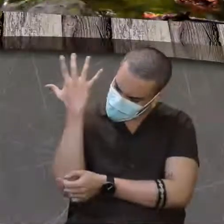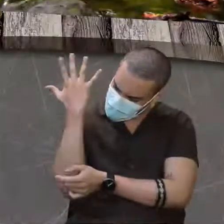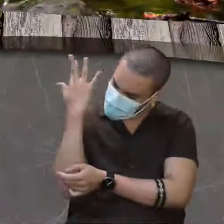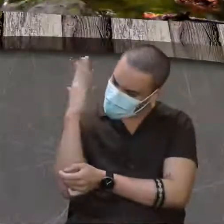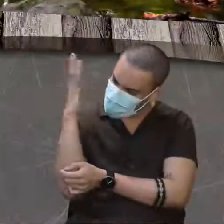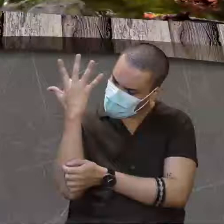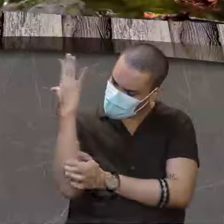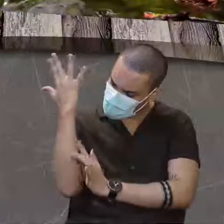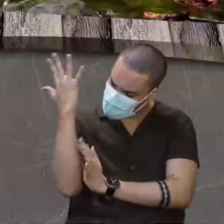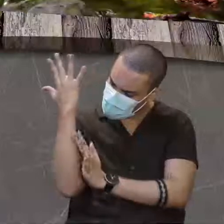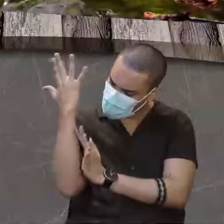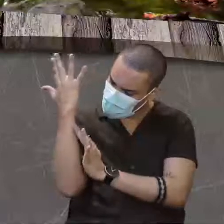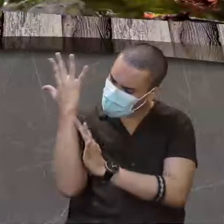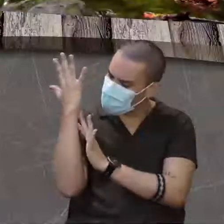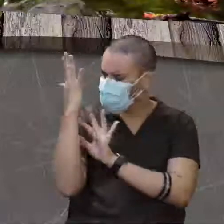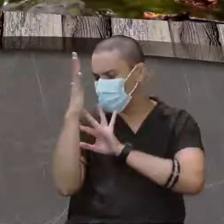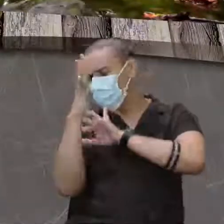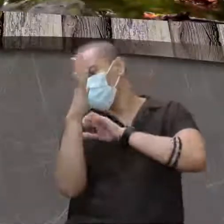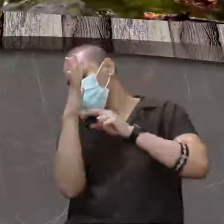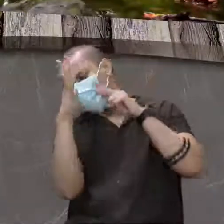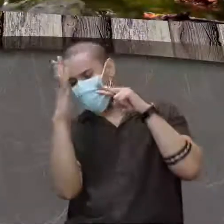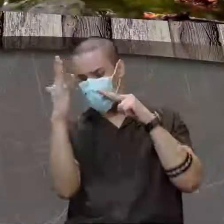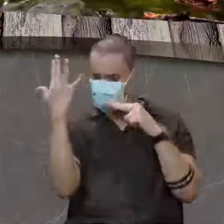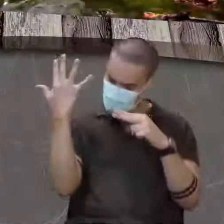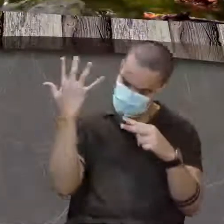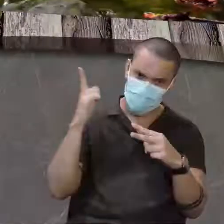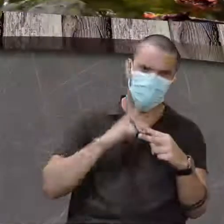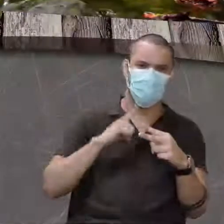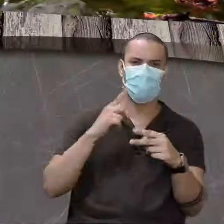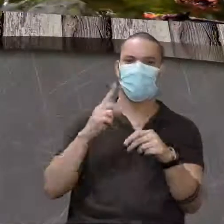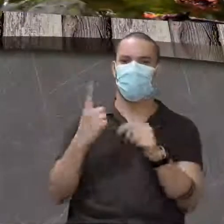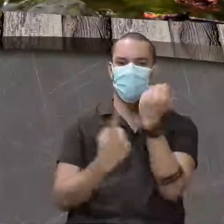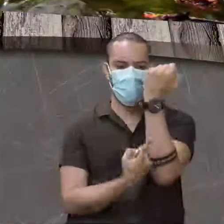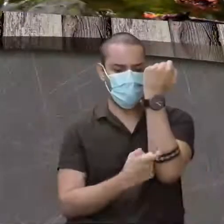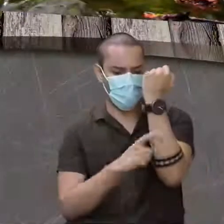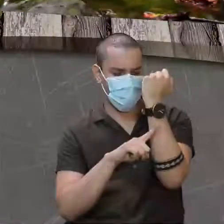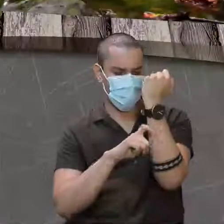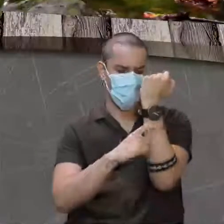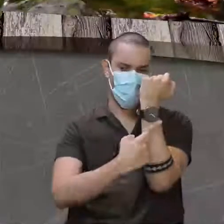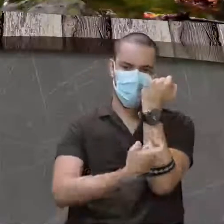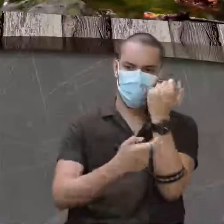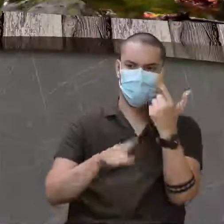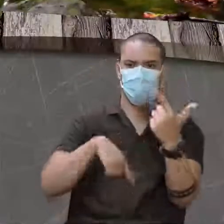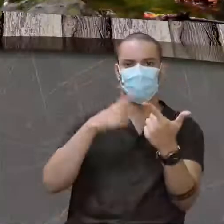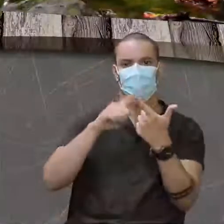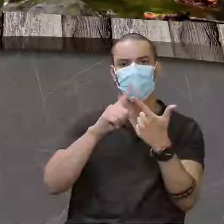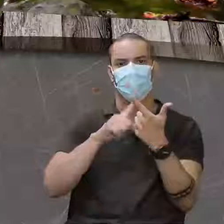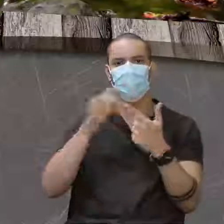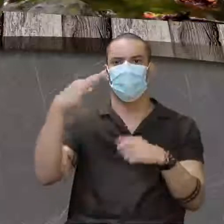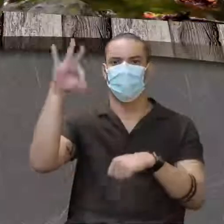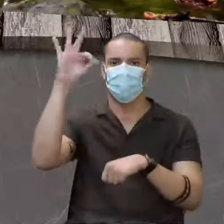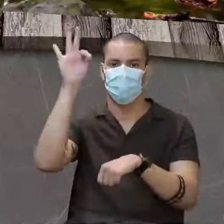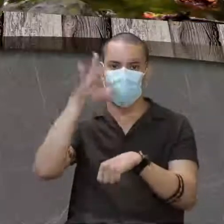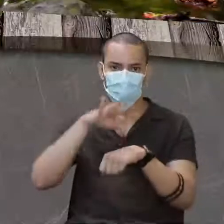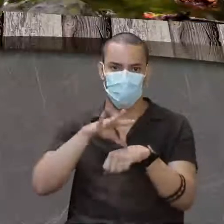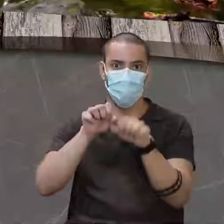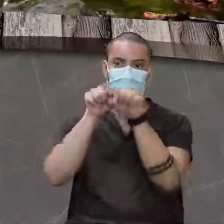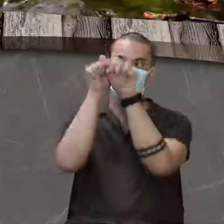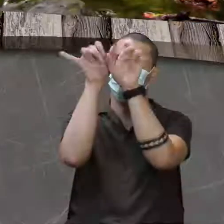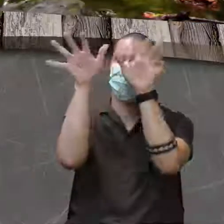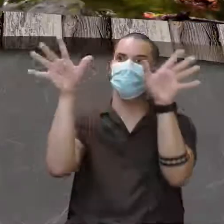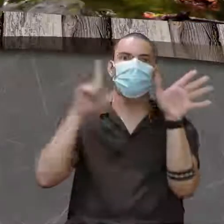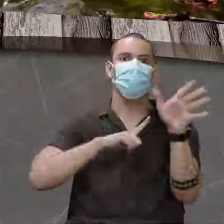do caule, né, você vai ter insetos, vai ter lagartos. Nos galhos você pode